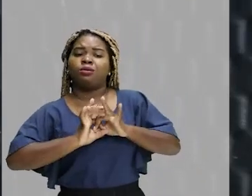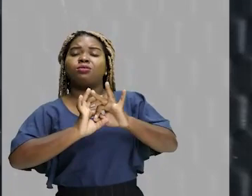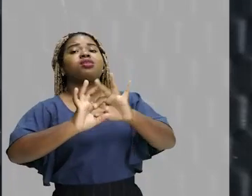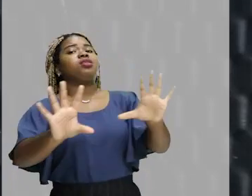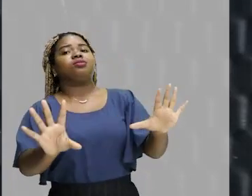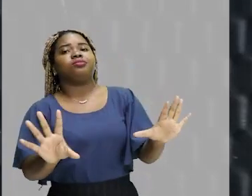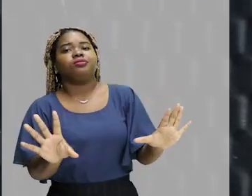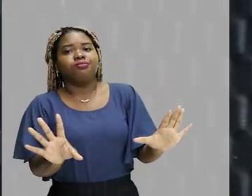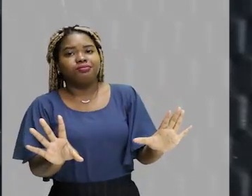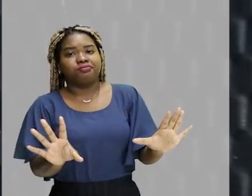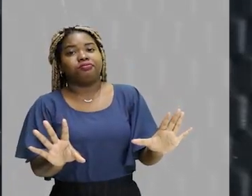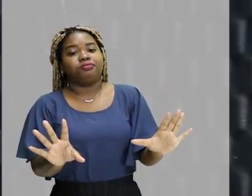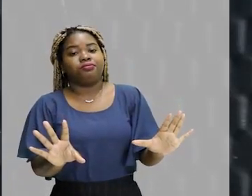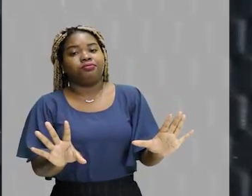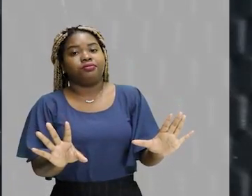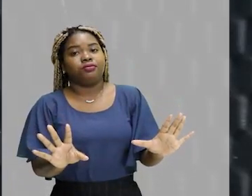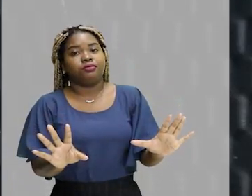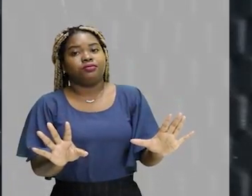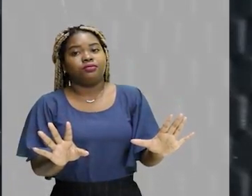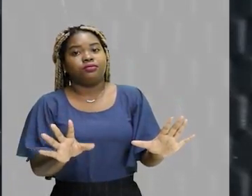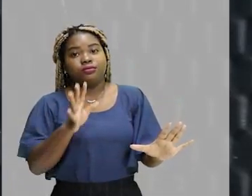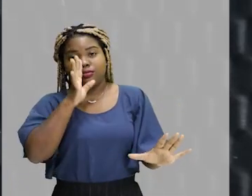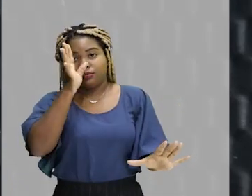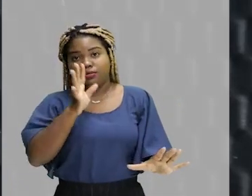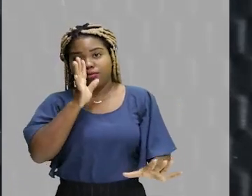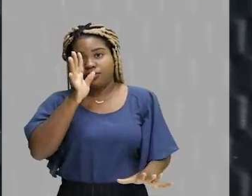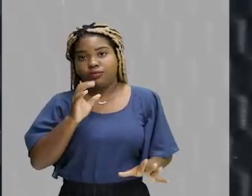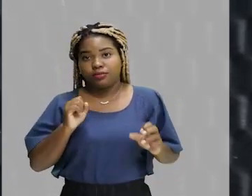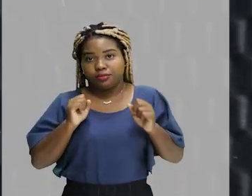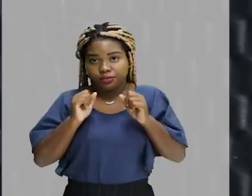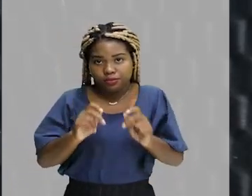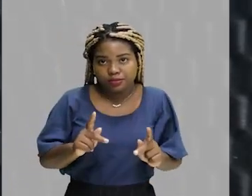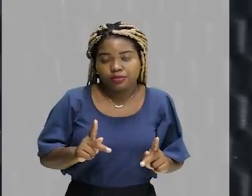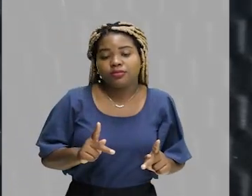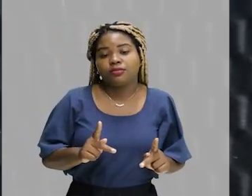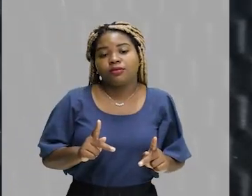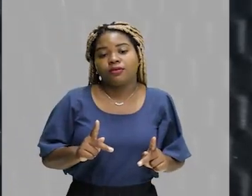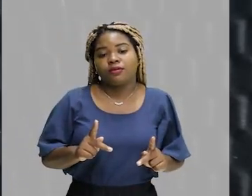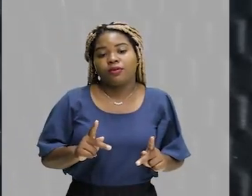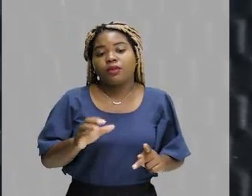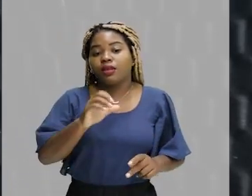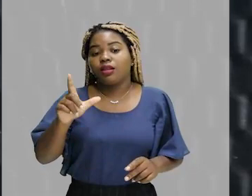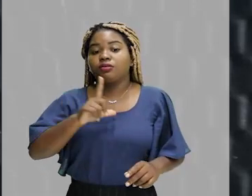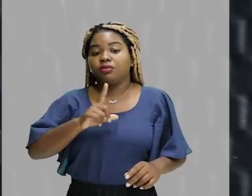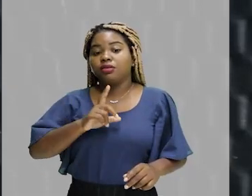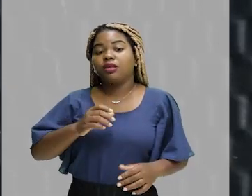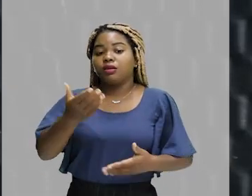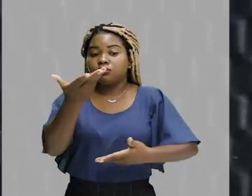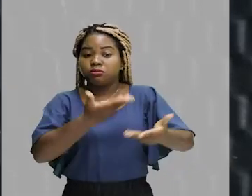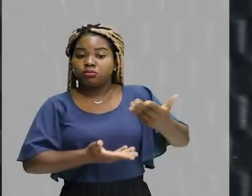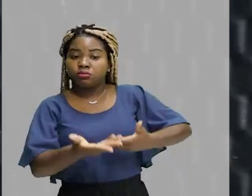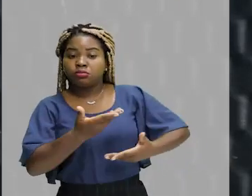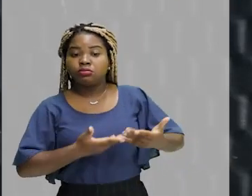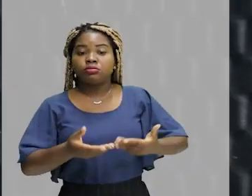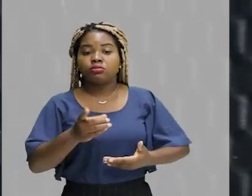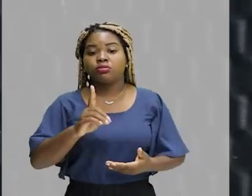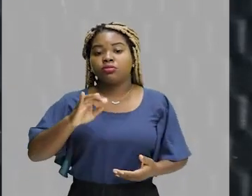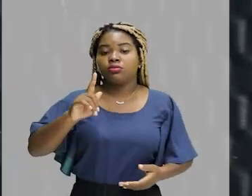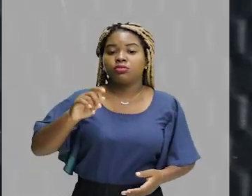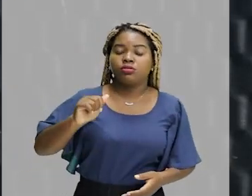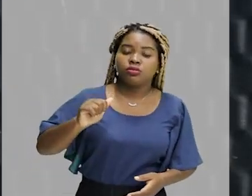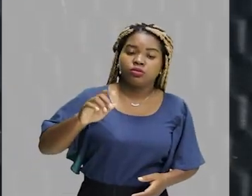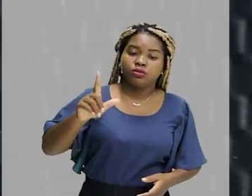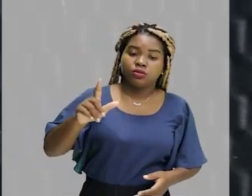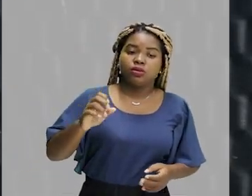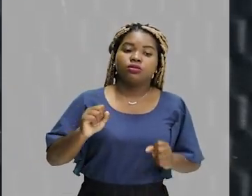total. Então isso aí já é um exagero. É claro que a interatividade existe, tá? Nós vamos manter então a interatividade aí